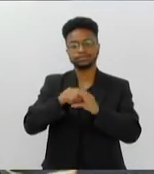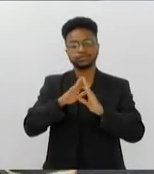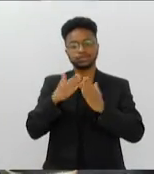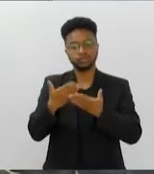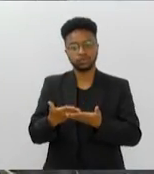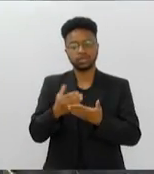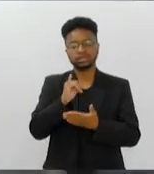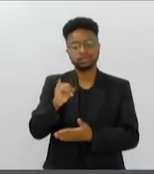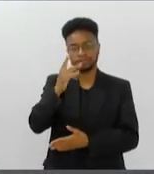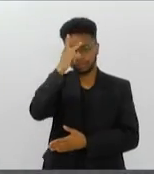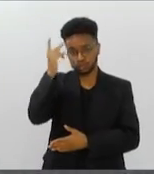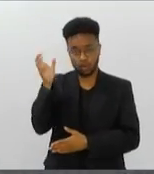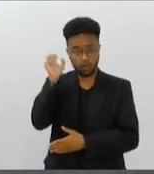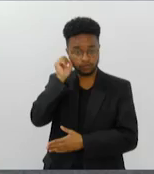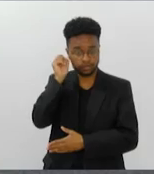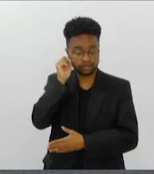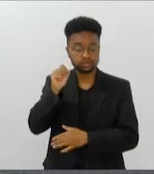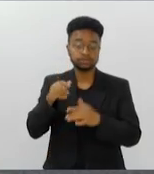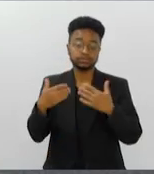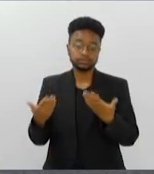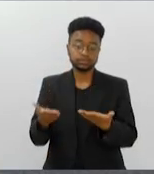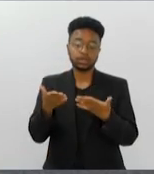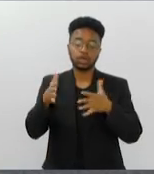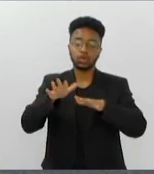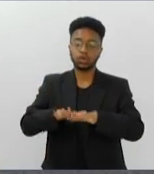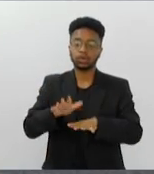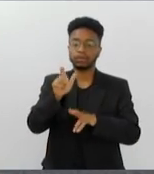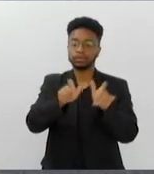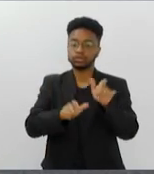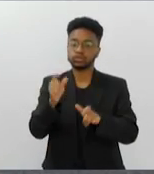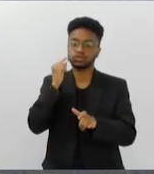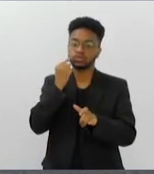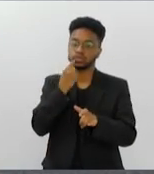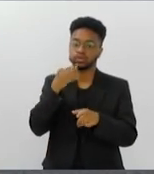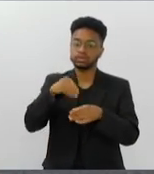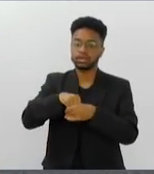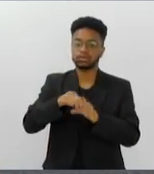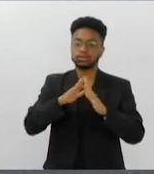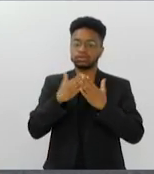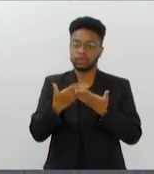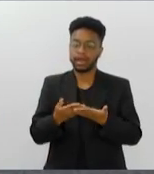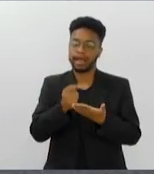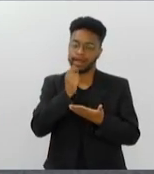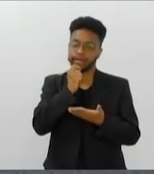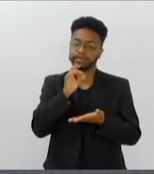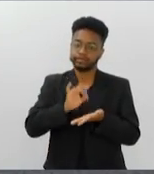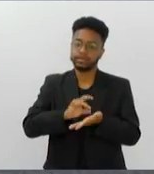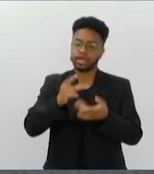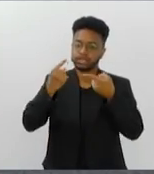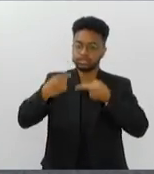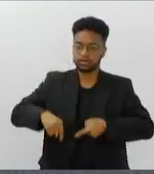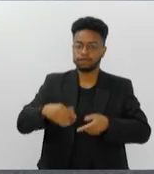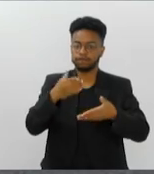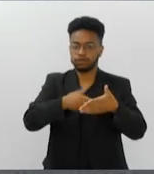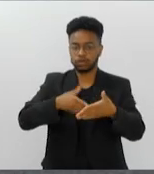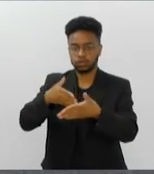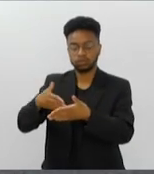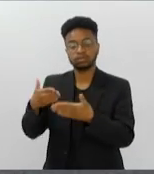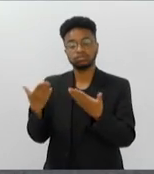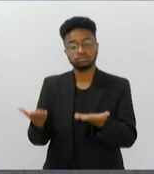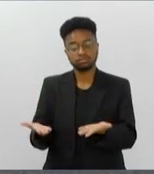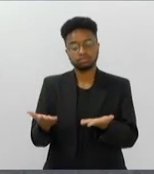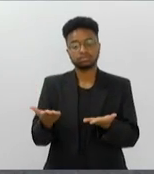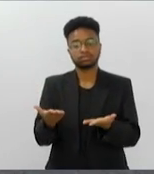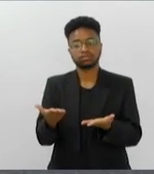pessoas não surdas. Então, a inclusão dessas pessoas no sistema de ensino ainda é um grande desafio. Portanto,